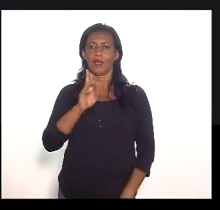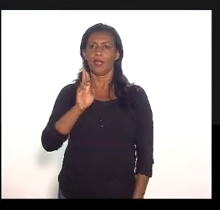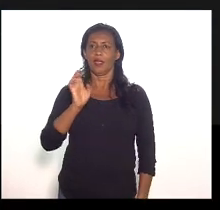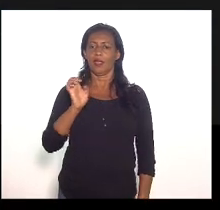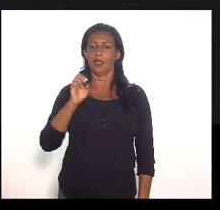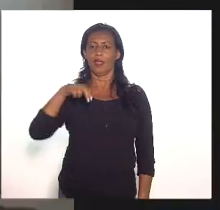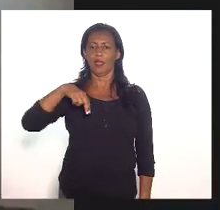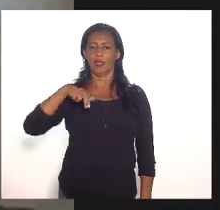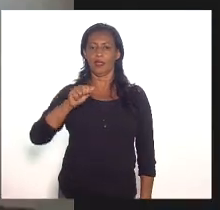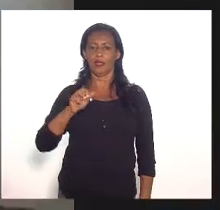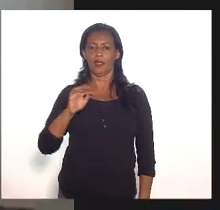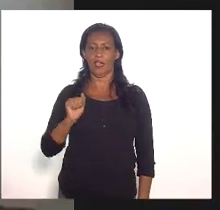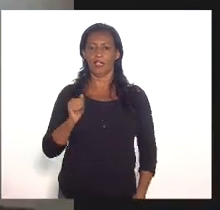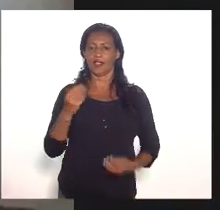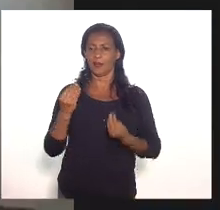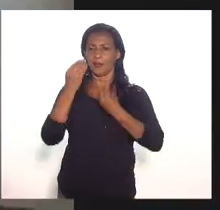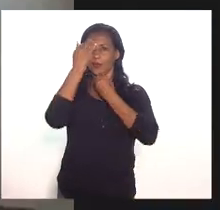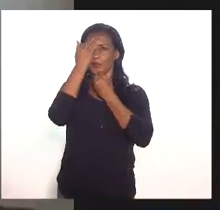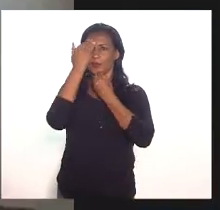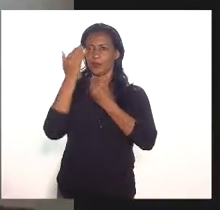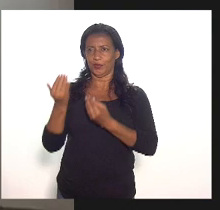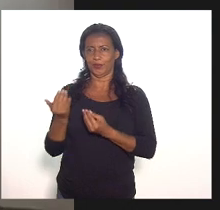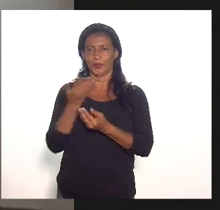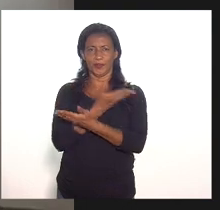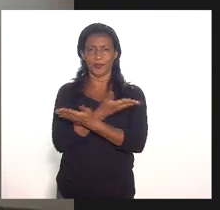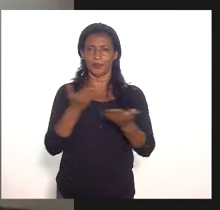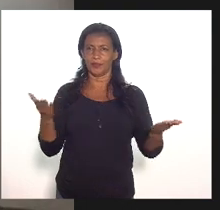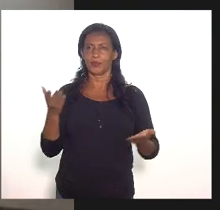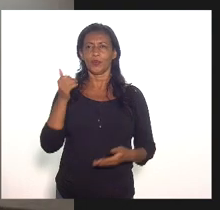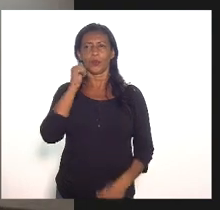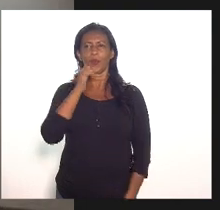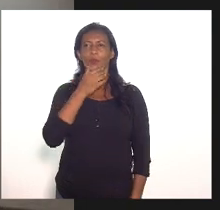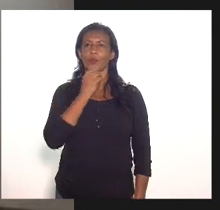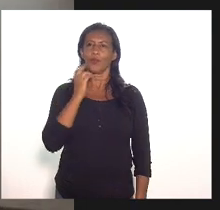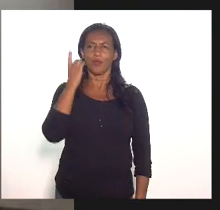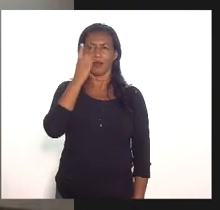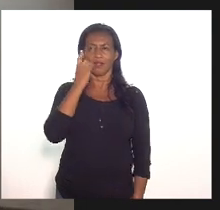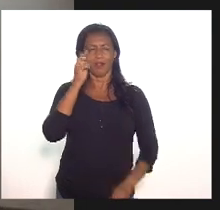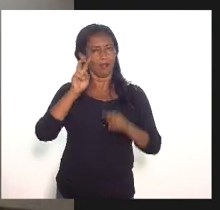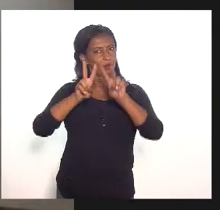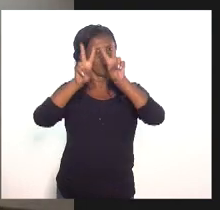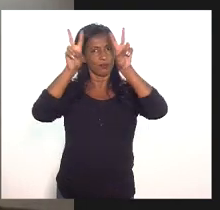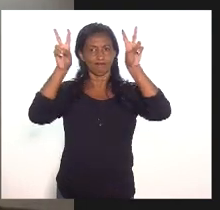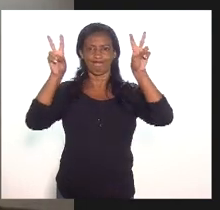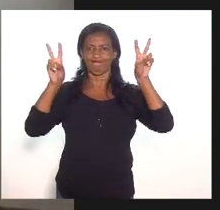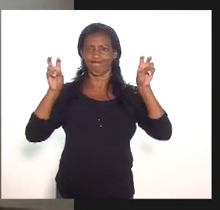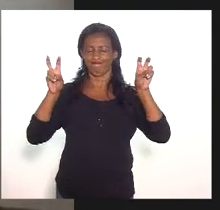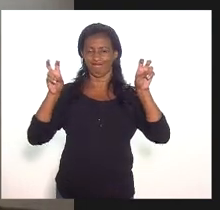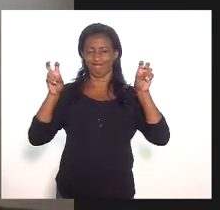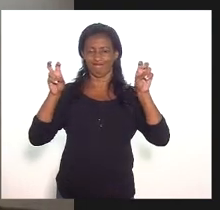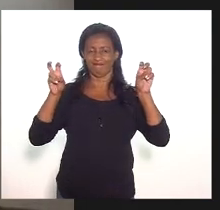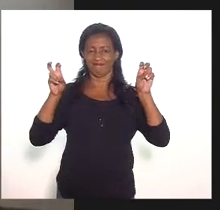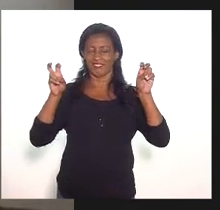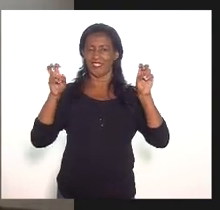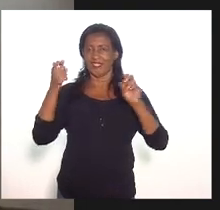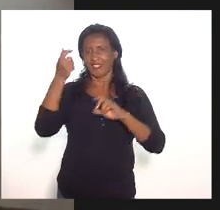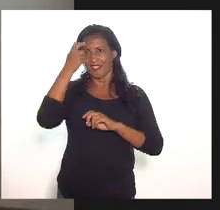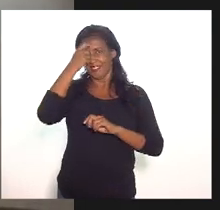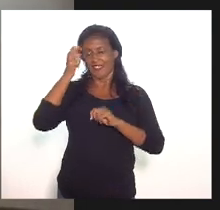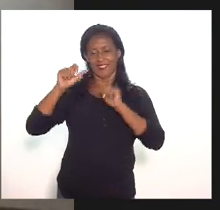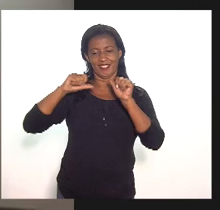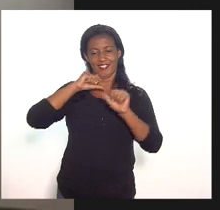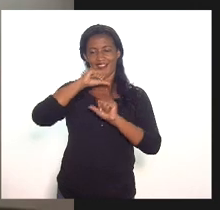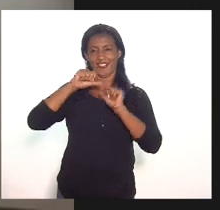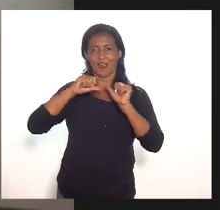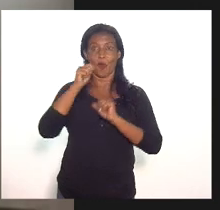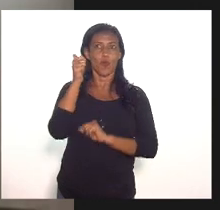senhor presidente, senhoras deputadas, senhores deputados. Esse é um tema que mexe muito com todas nós, em